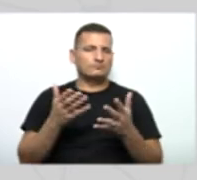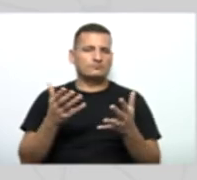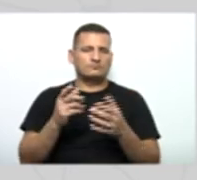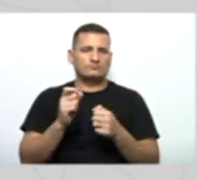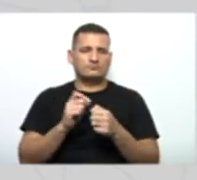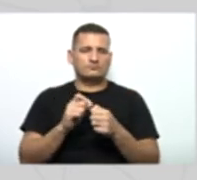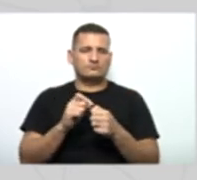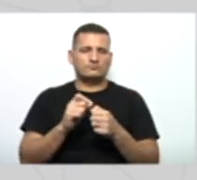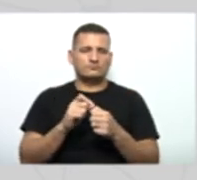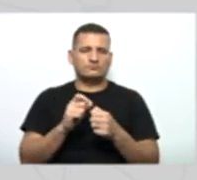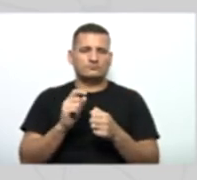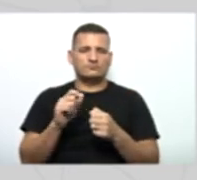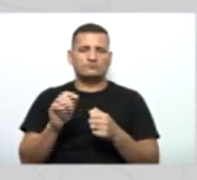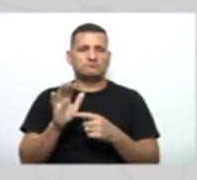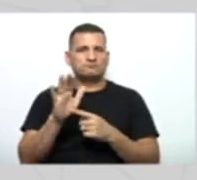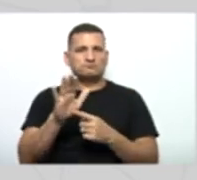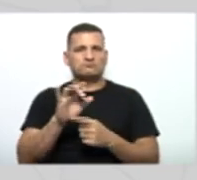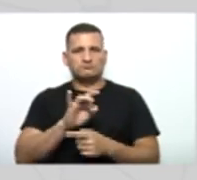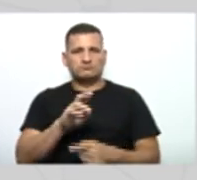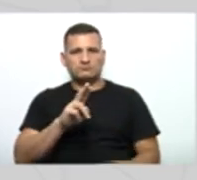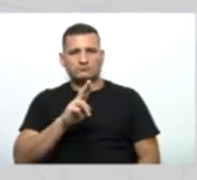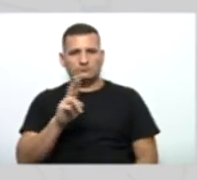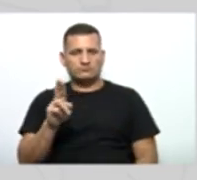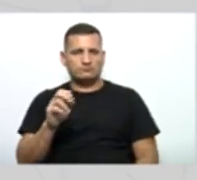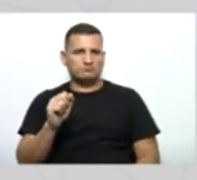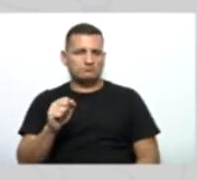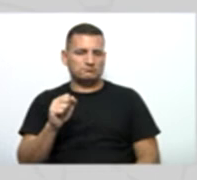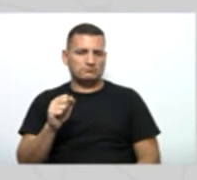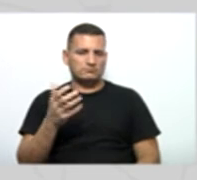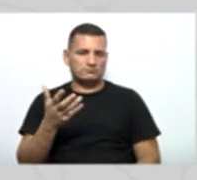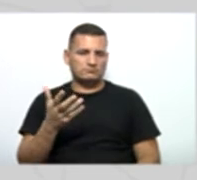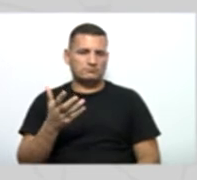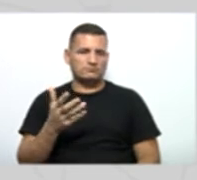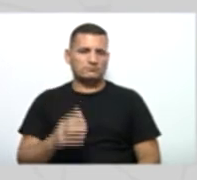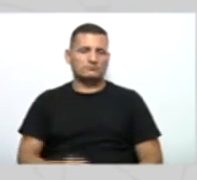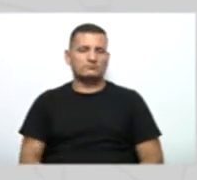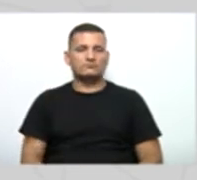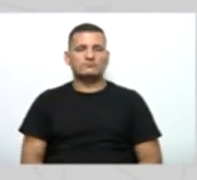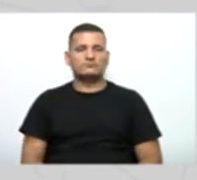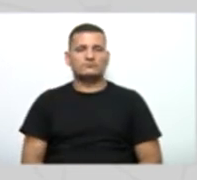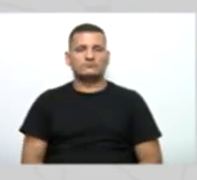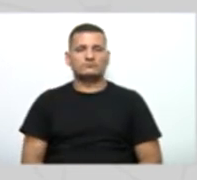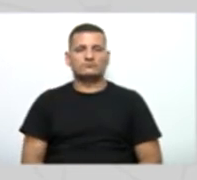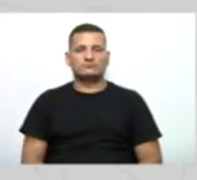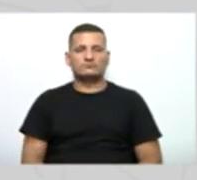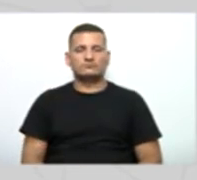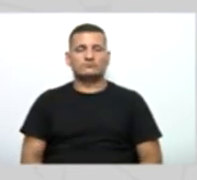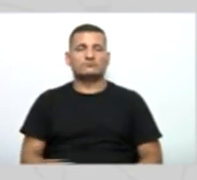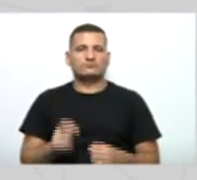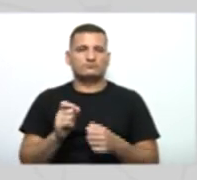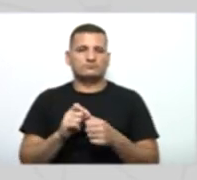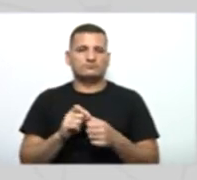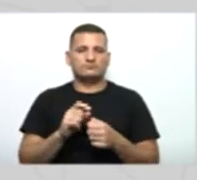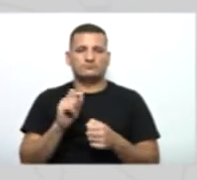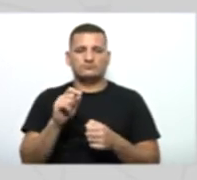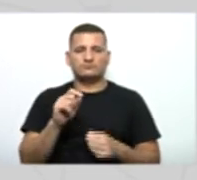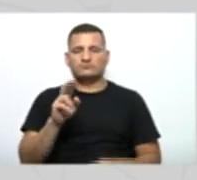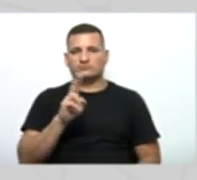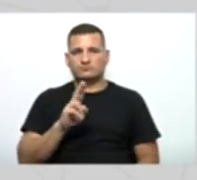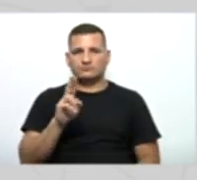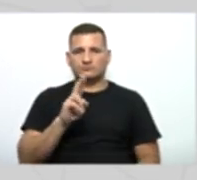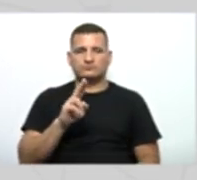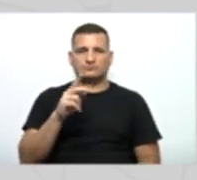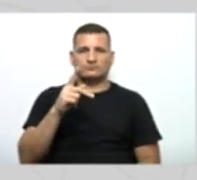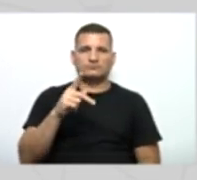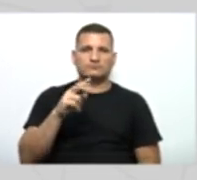mostrar somente o atributo nome. Você pode querer fazer isso e mostrar isso para o usuário. Aí você faria o quê? Você utilizaria o comando